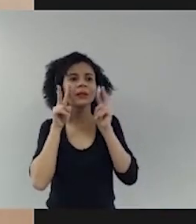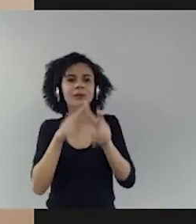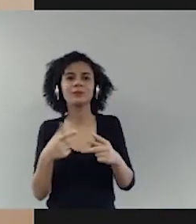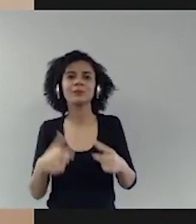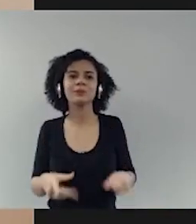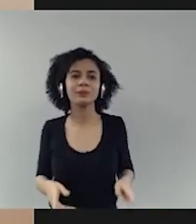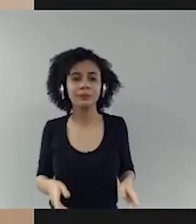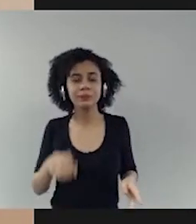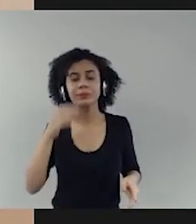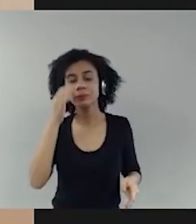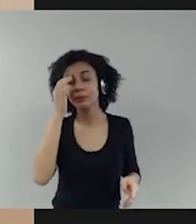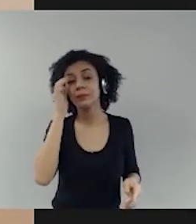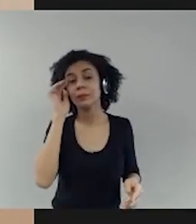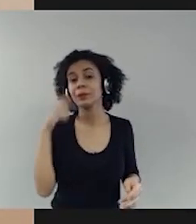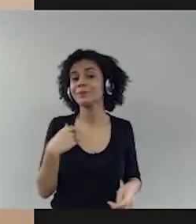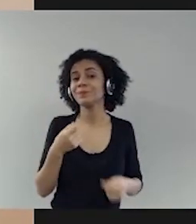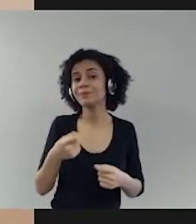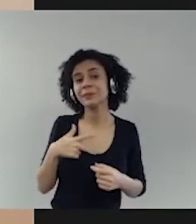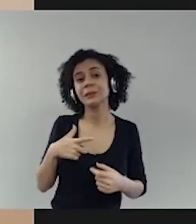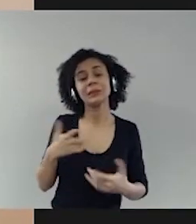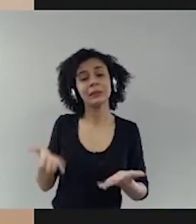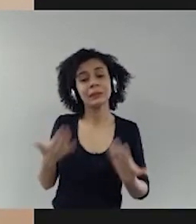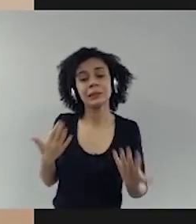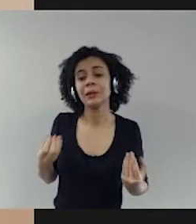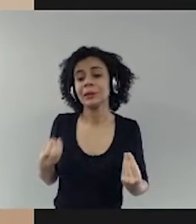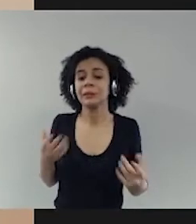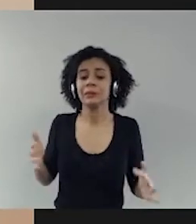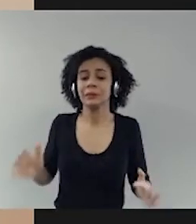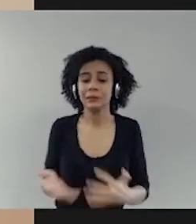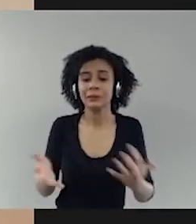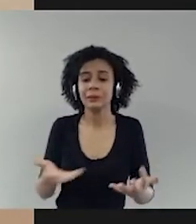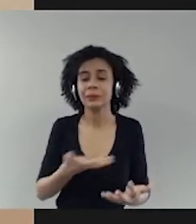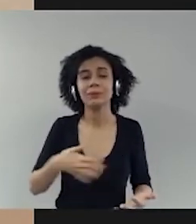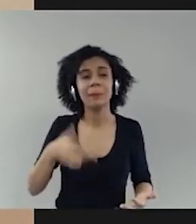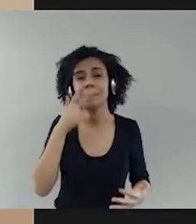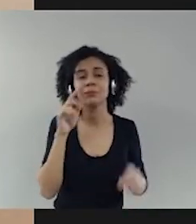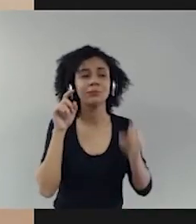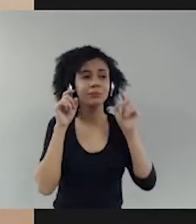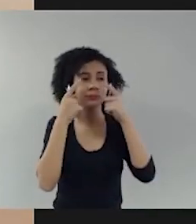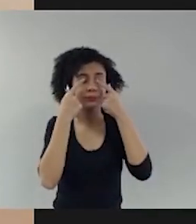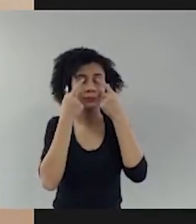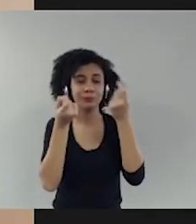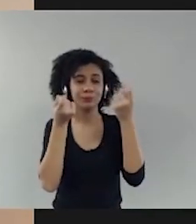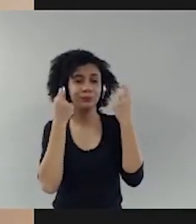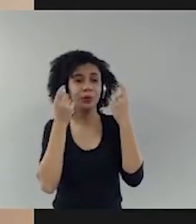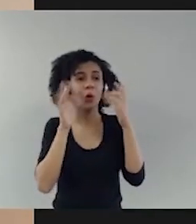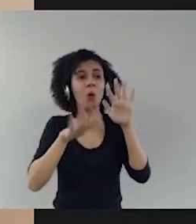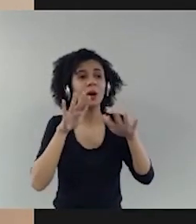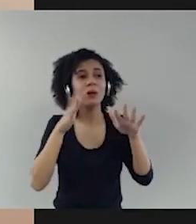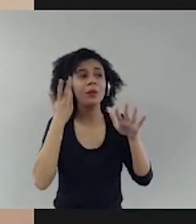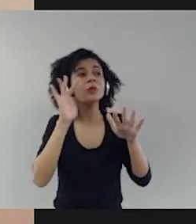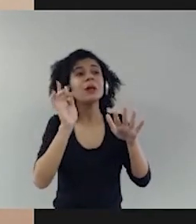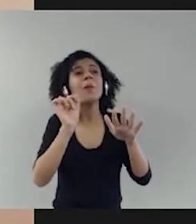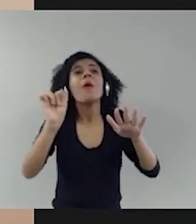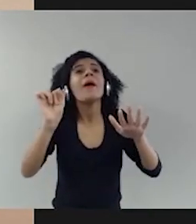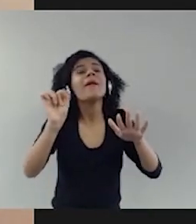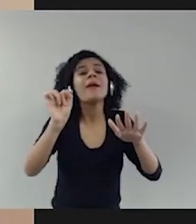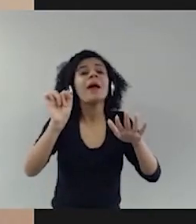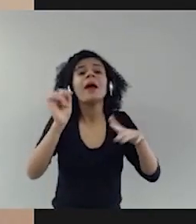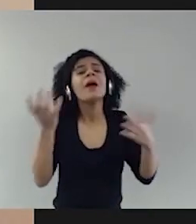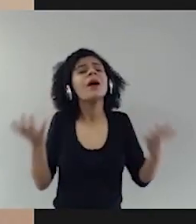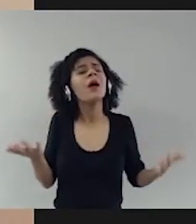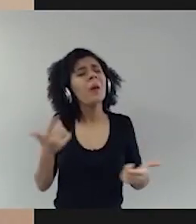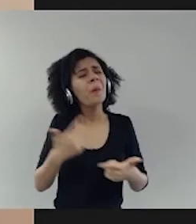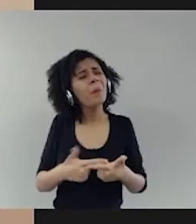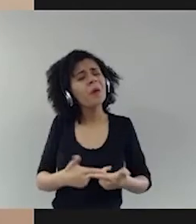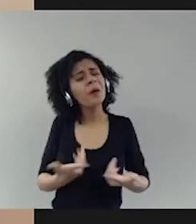Então, a gente tenta alertar os colegas, tenta falar com os colegas e eles não sabem do que se trata. E por que